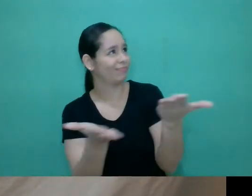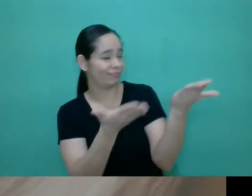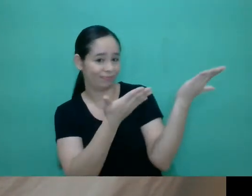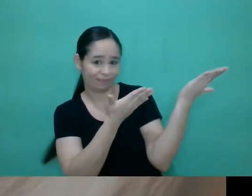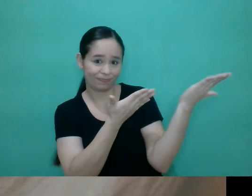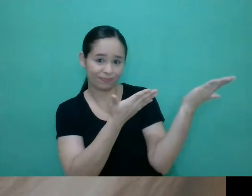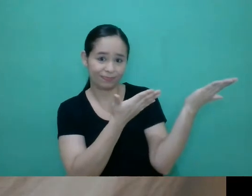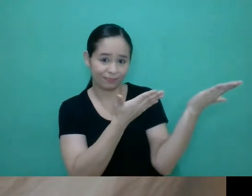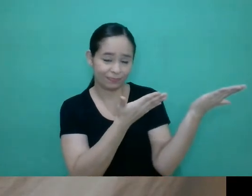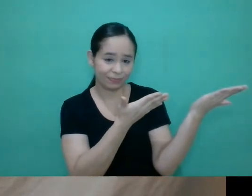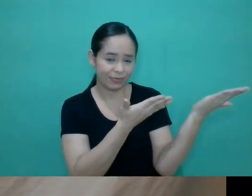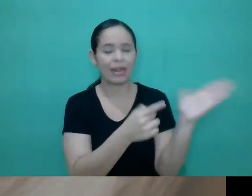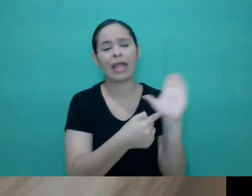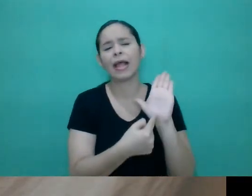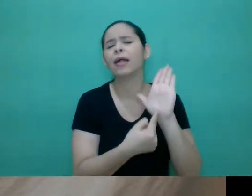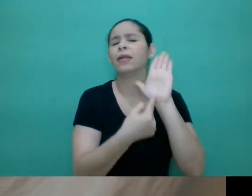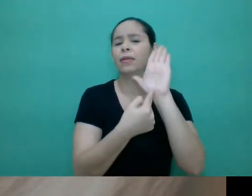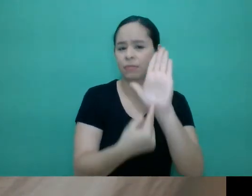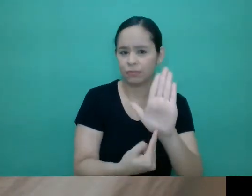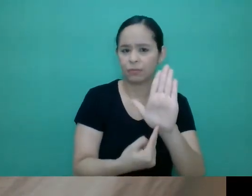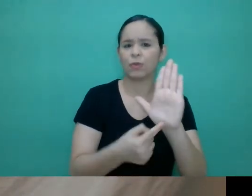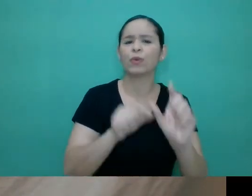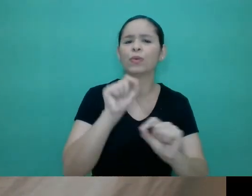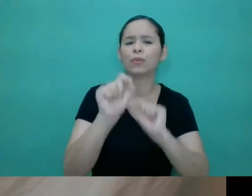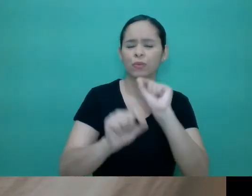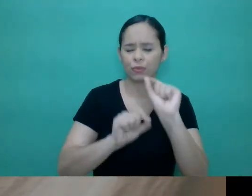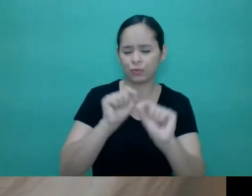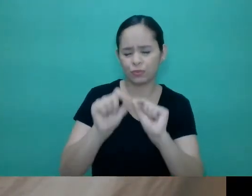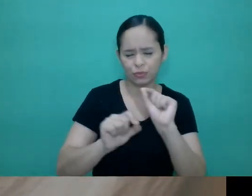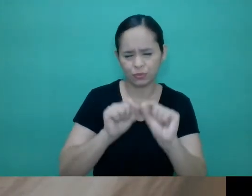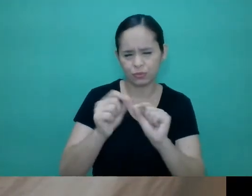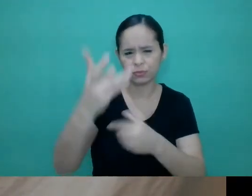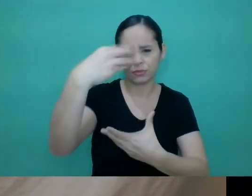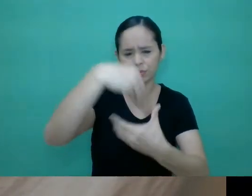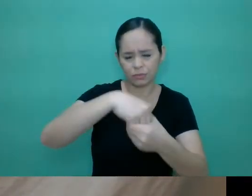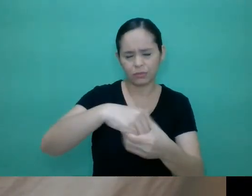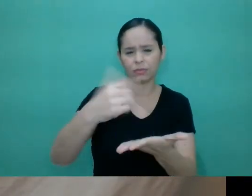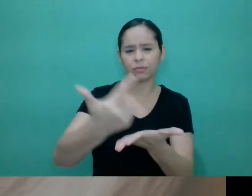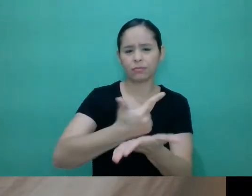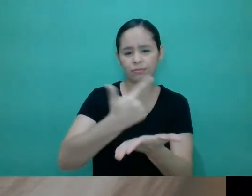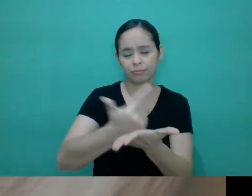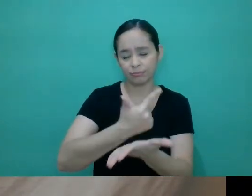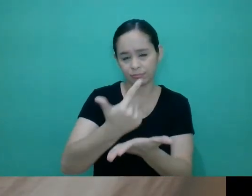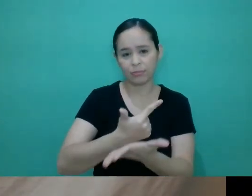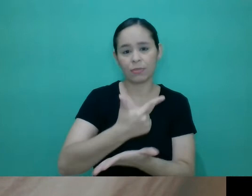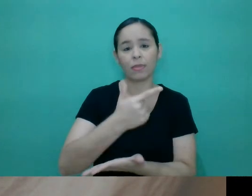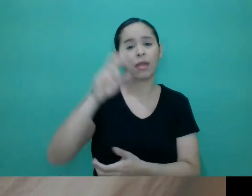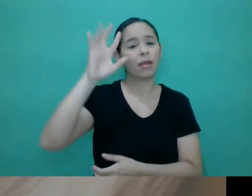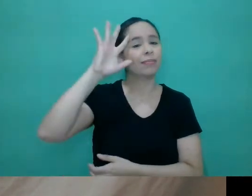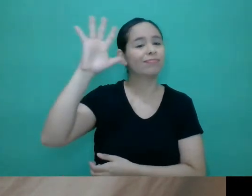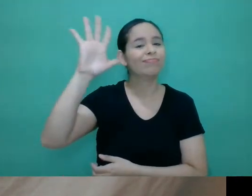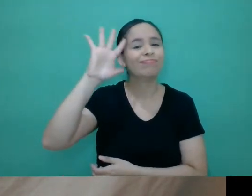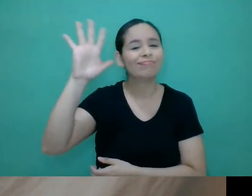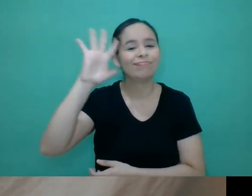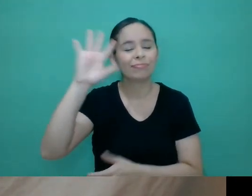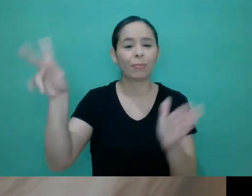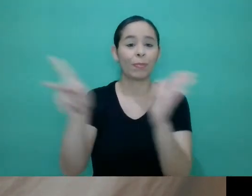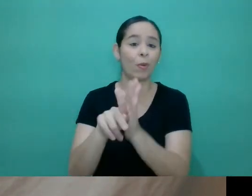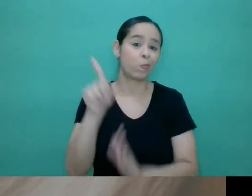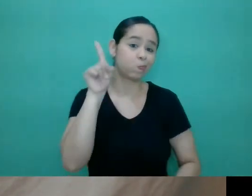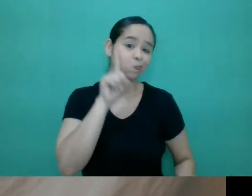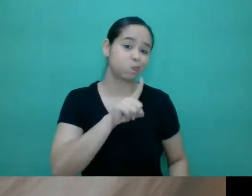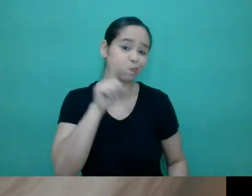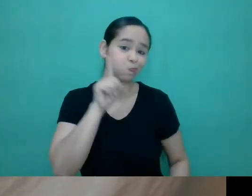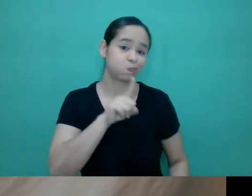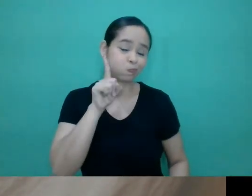das Reparações, né, do Tashi Coat, um teórico americano, e